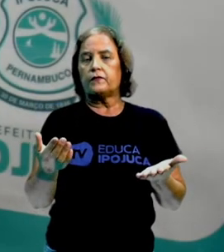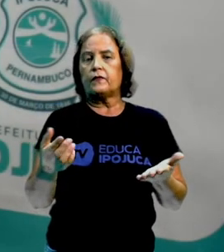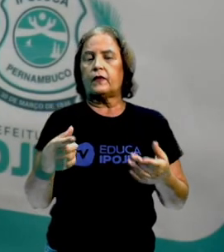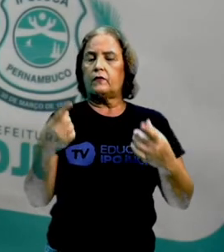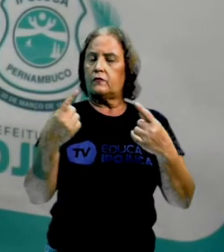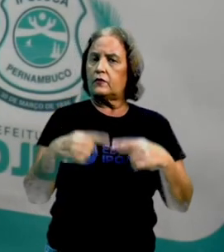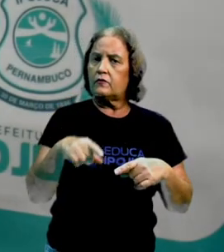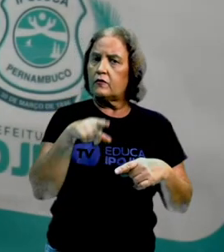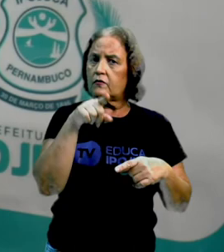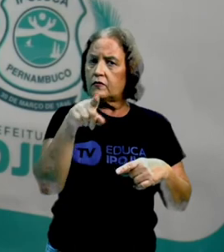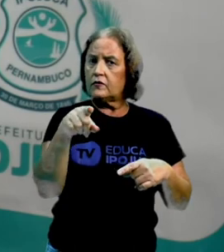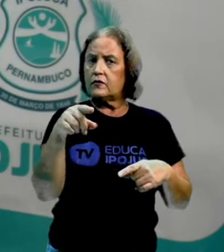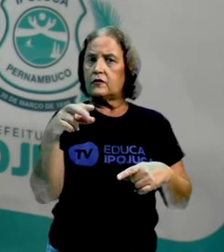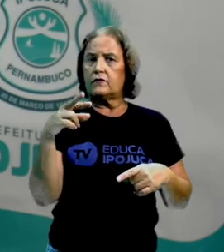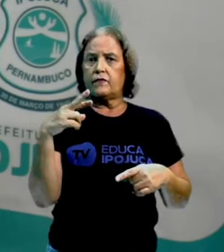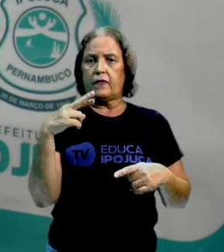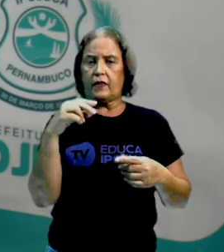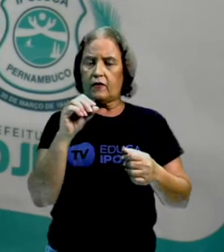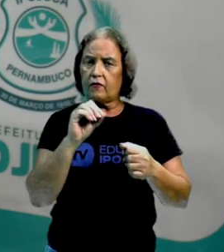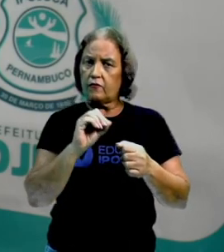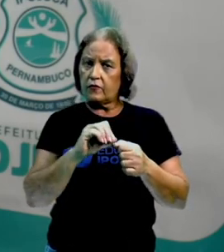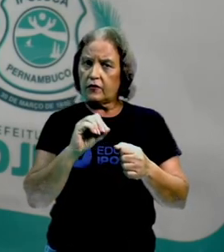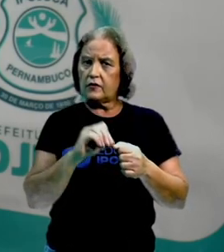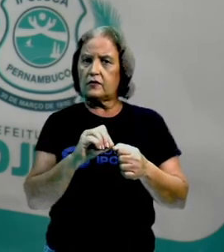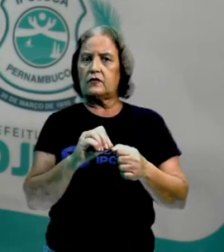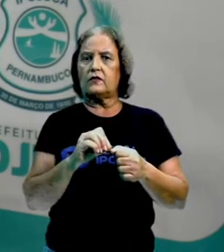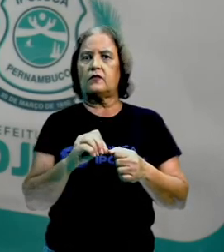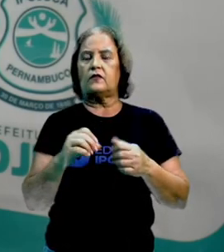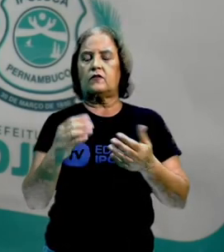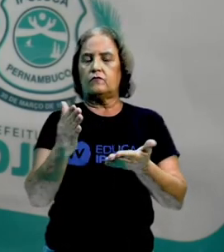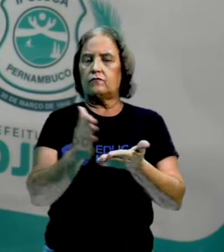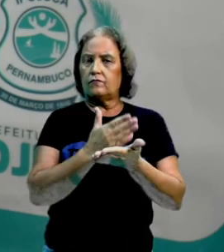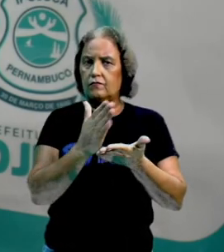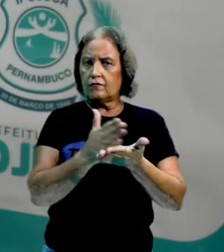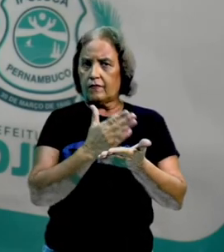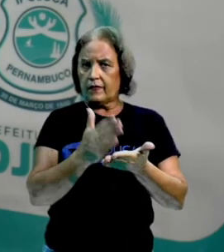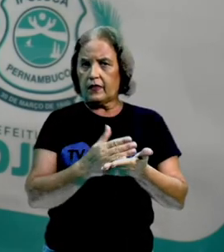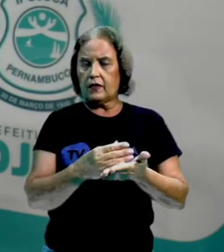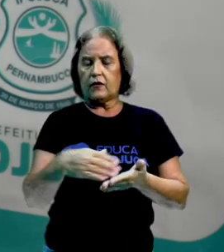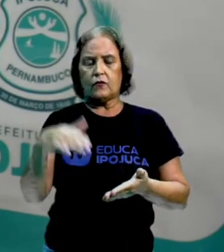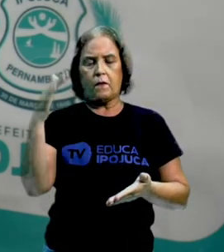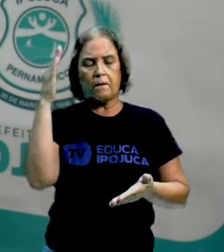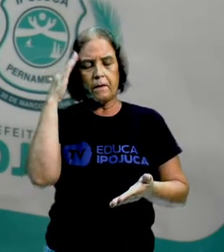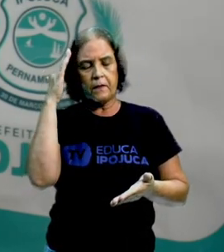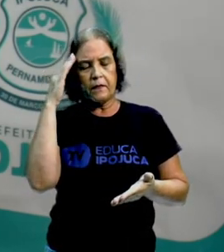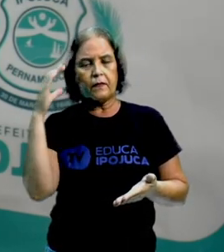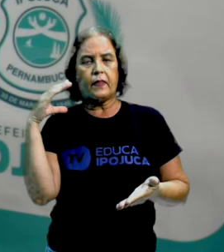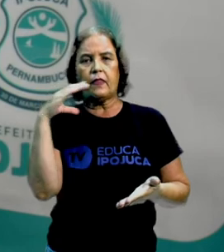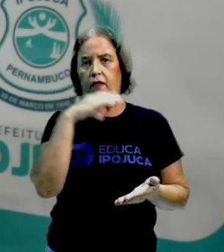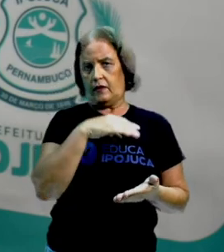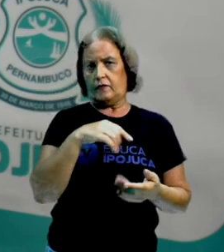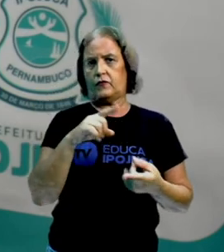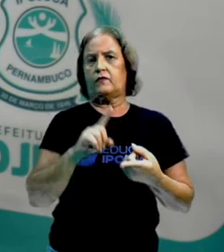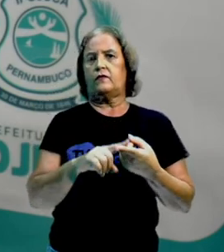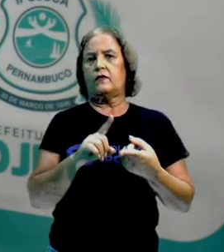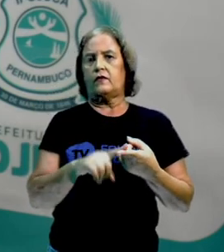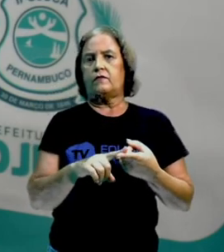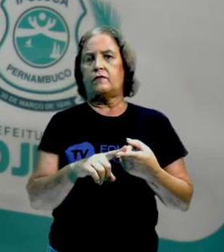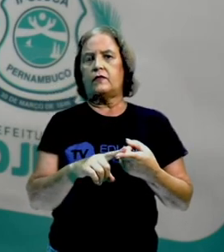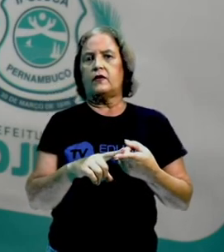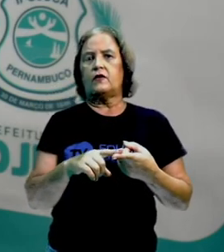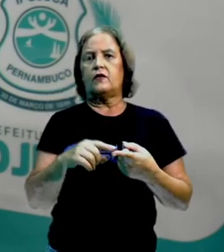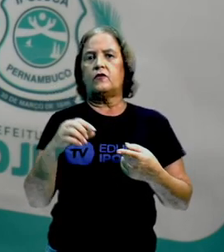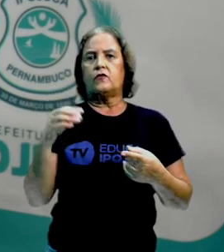para você agora também fazer esse exercício no seu caderno. Pensar rápido também, se quiser, fazer um